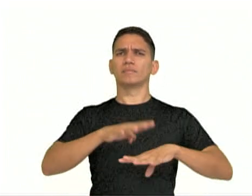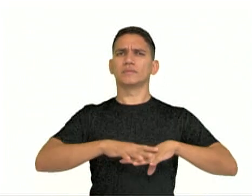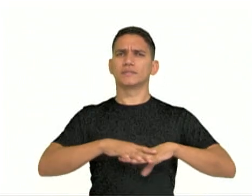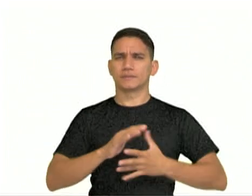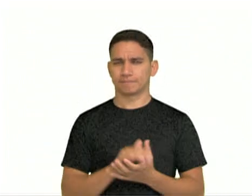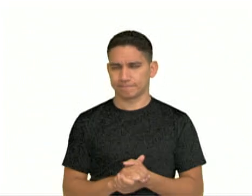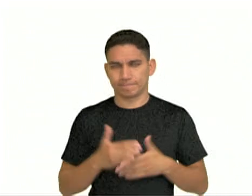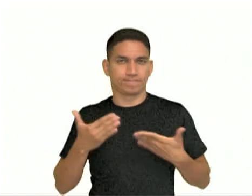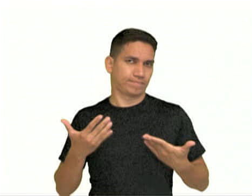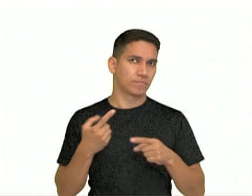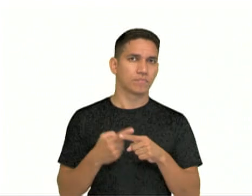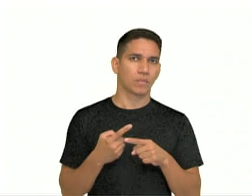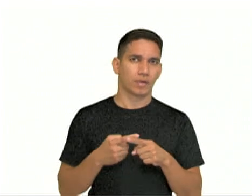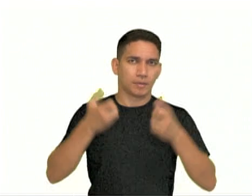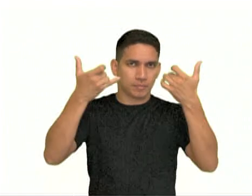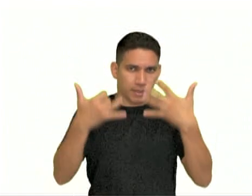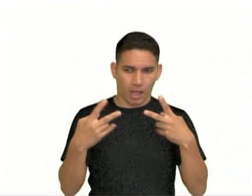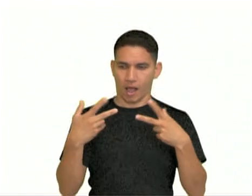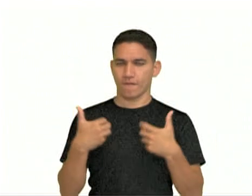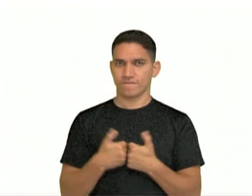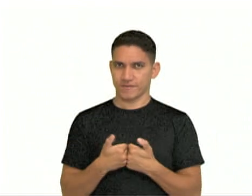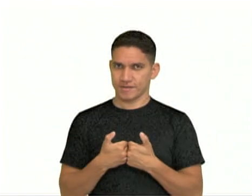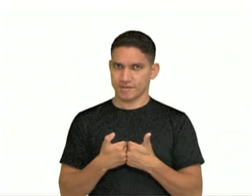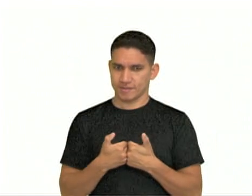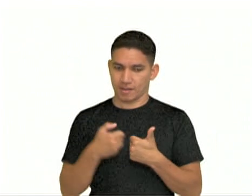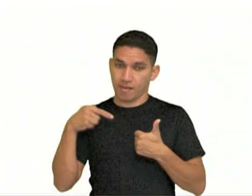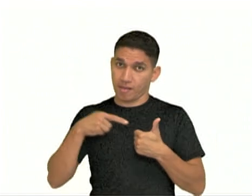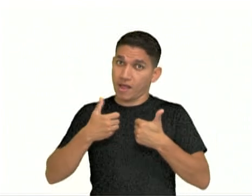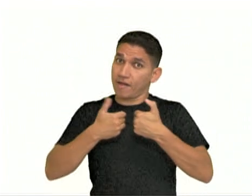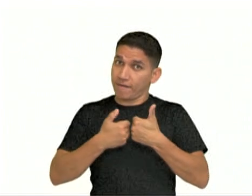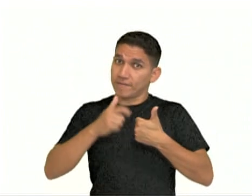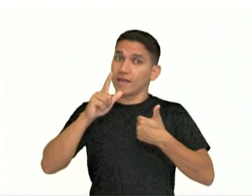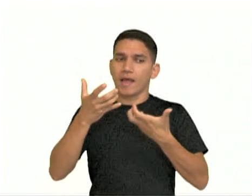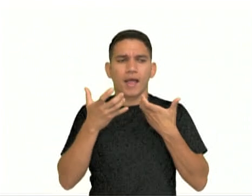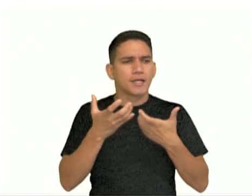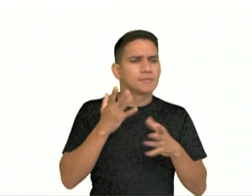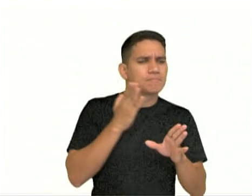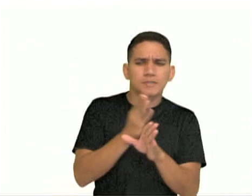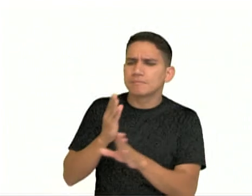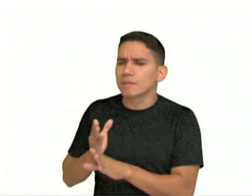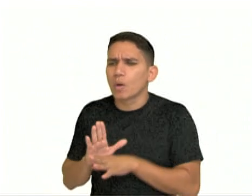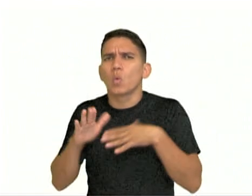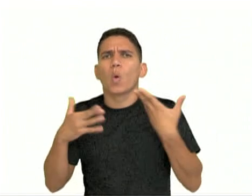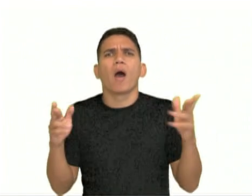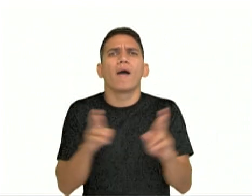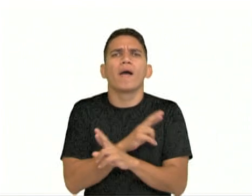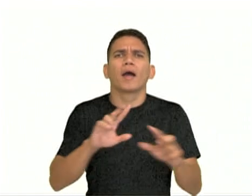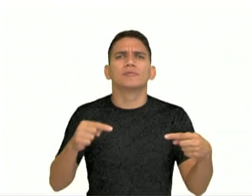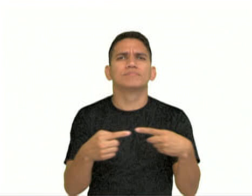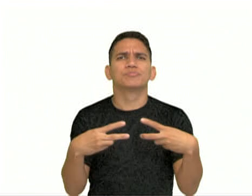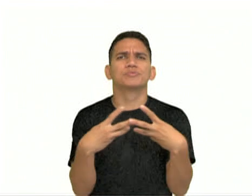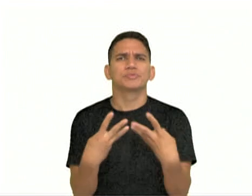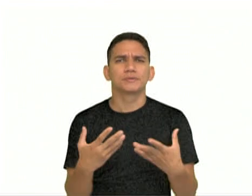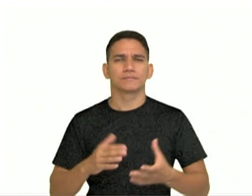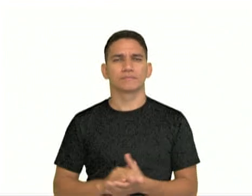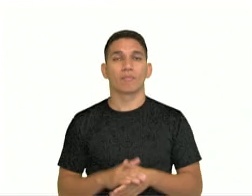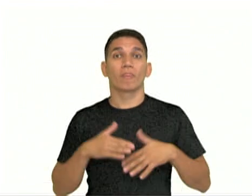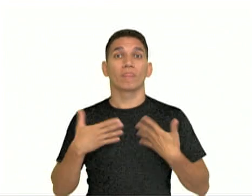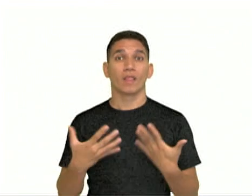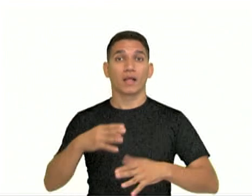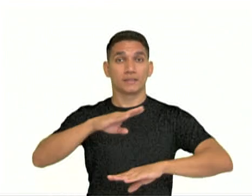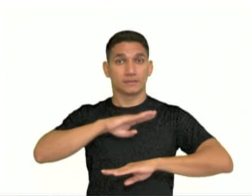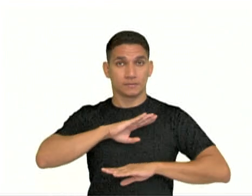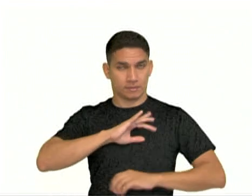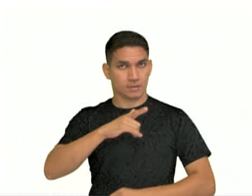Afinal, né, nós estamos falando em física, e física ela quer achar as relações, mensurar essas relações. Então nós temos aqui a seguinte